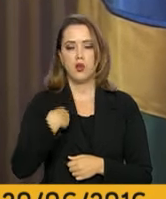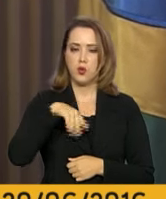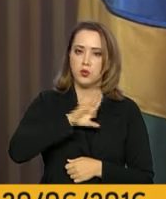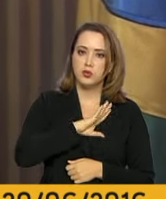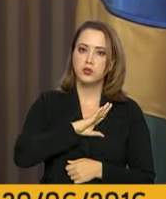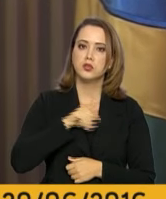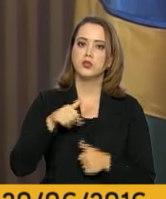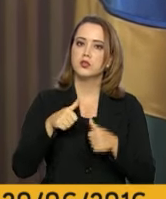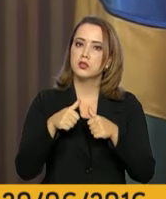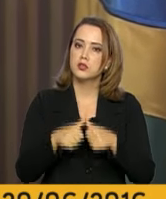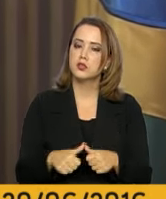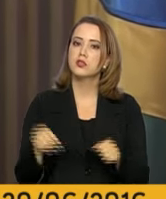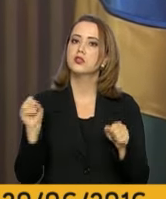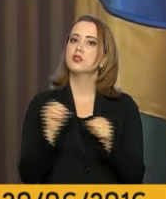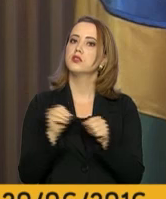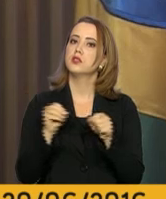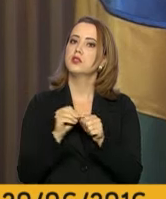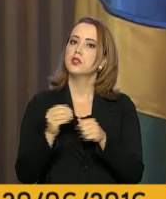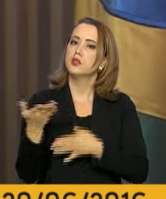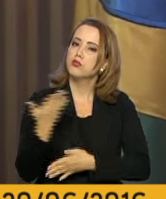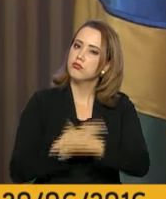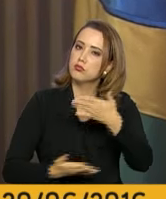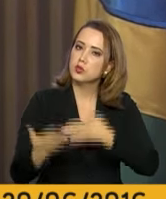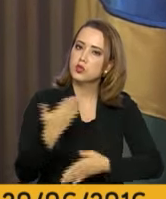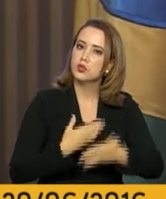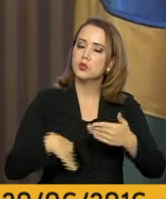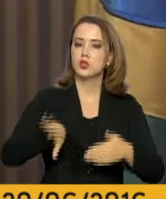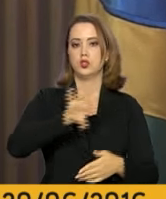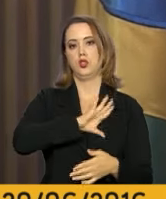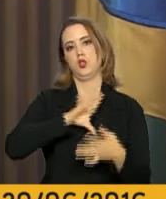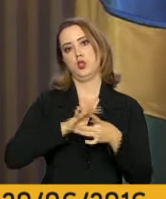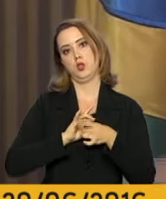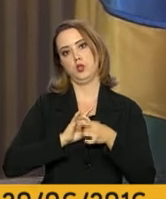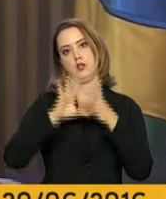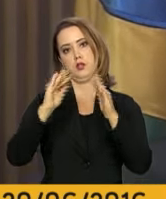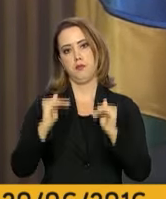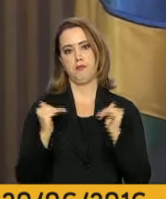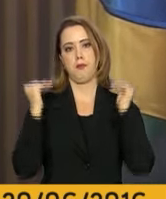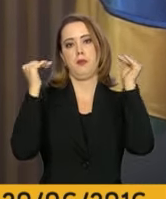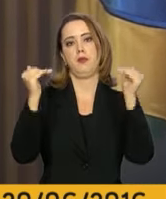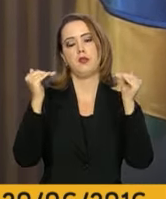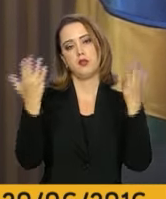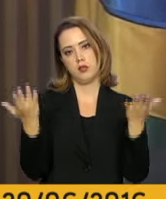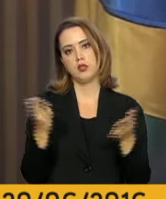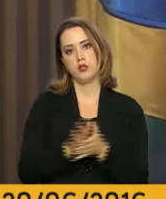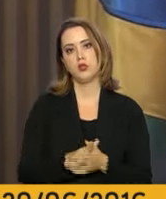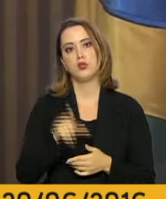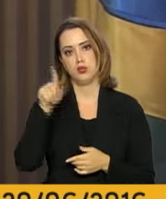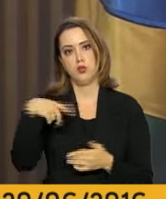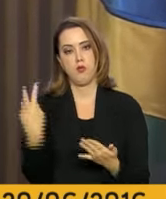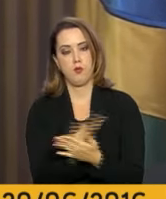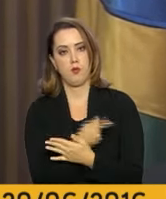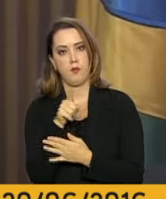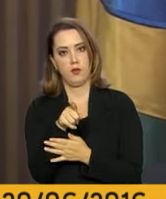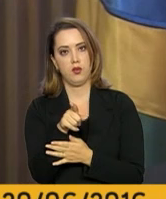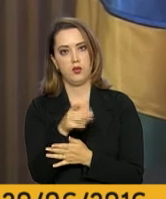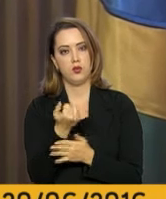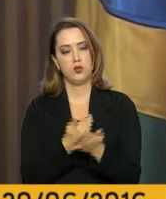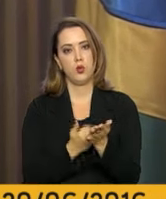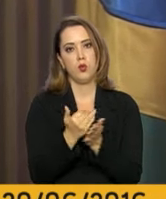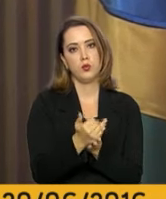fazendo é partilhando a nossa soberania e foi até a razão como veiamos do surgimento lá do Senado